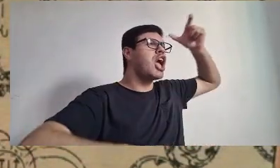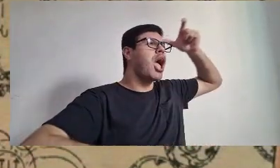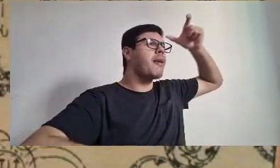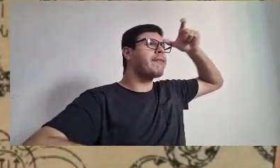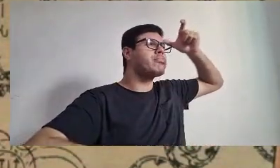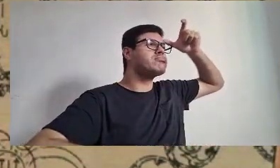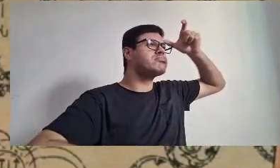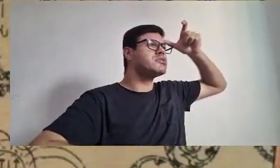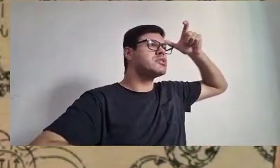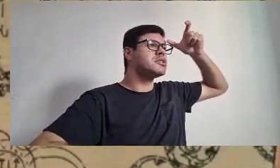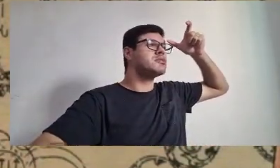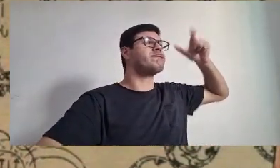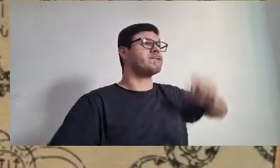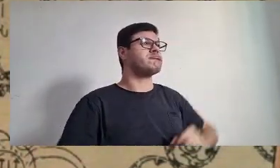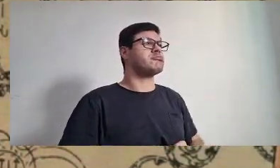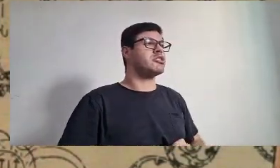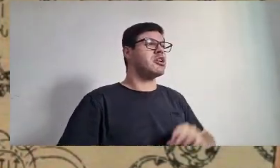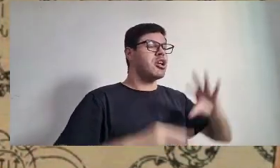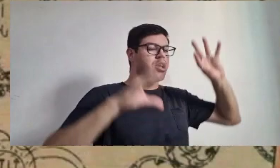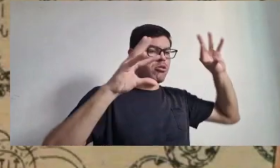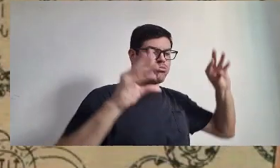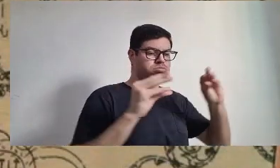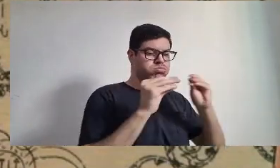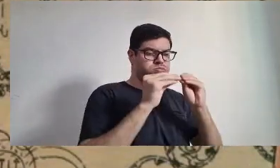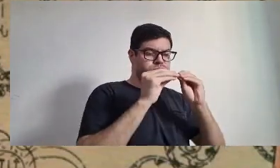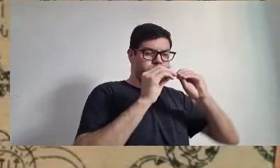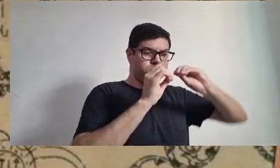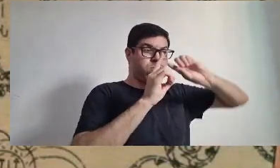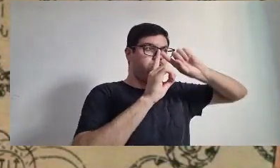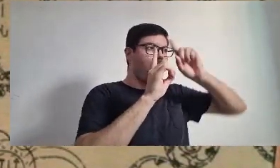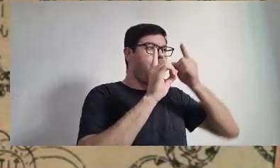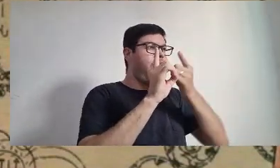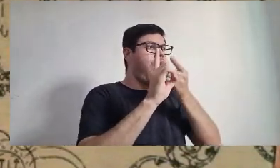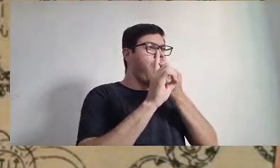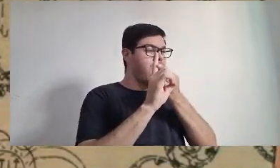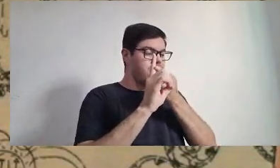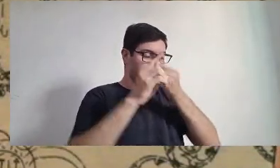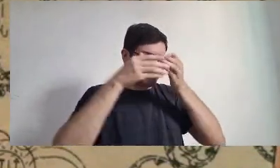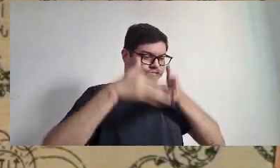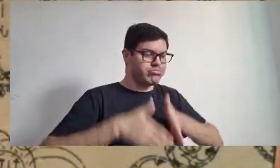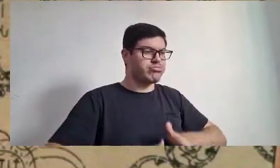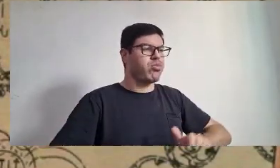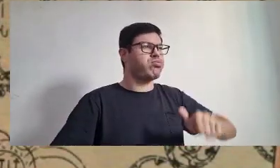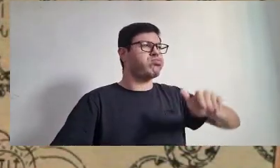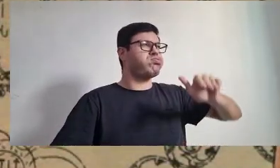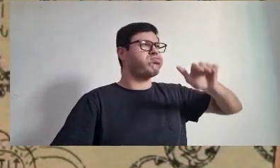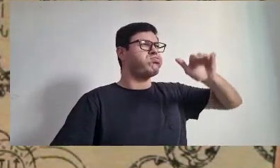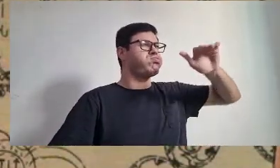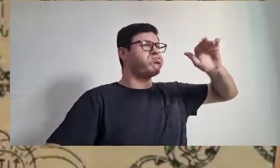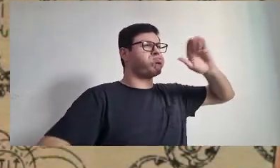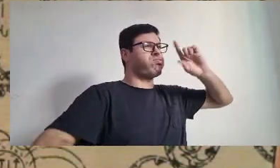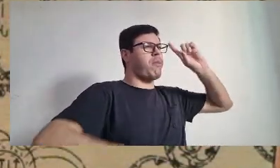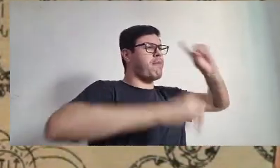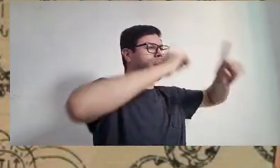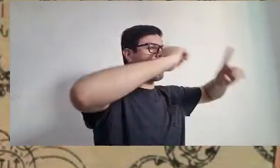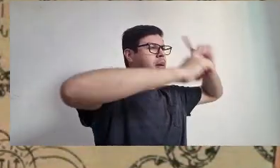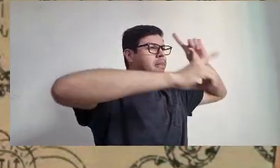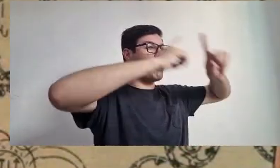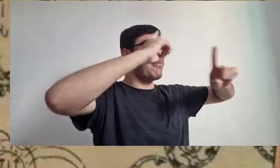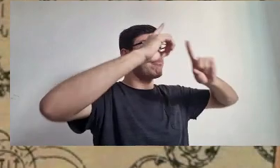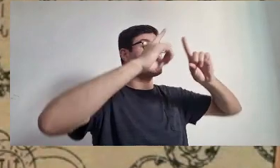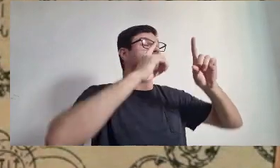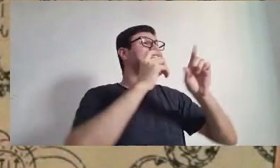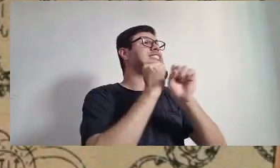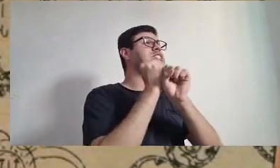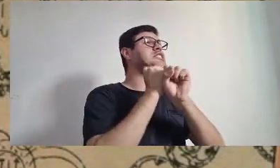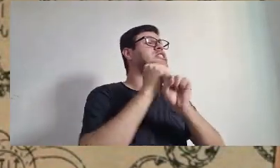Jesus está falando nesses dias, já é um homem feito, né? E ele vai governar o mundo por 7 anos. 3 anos e